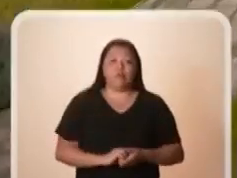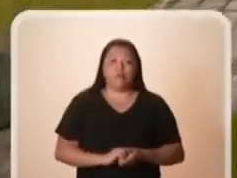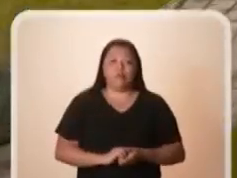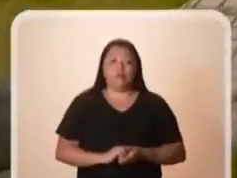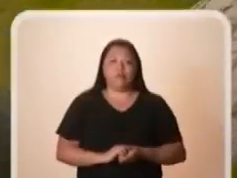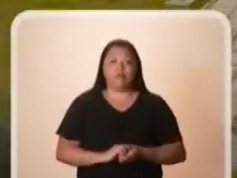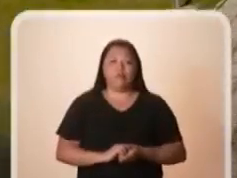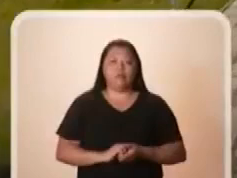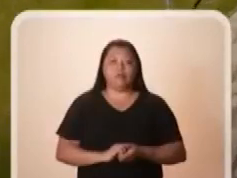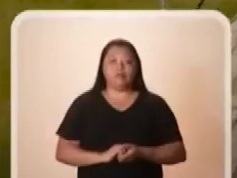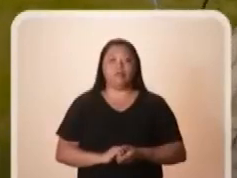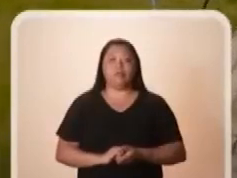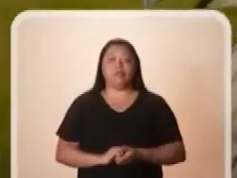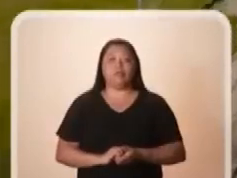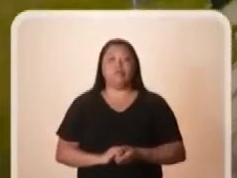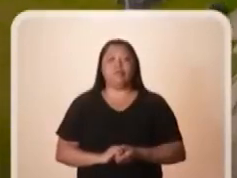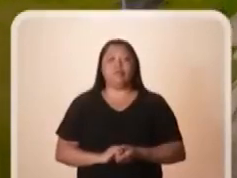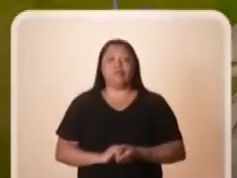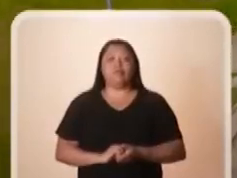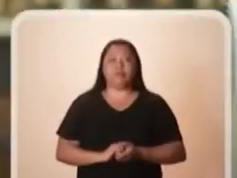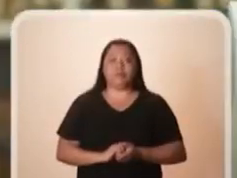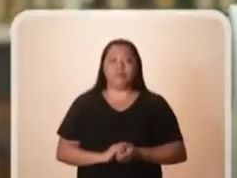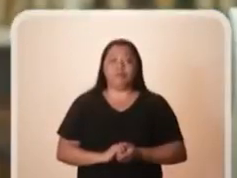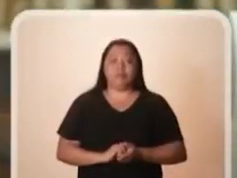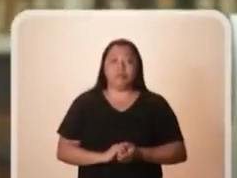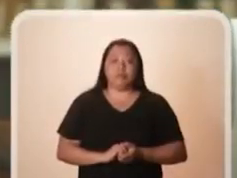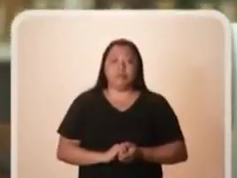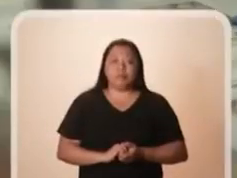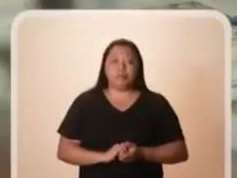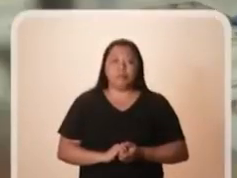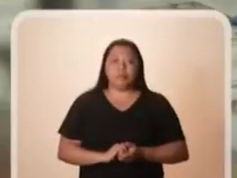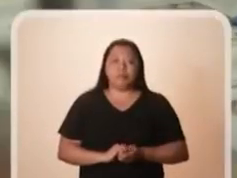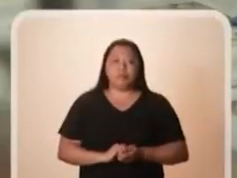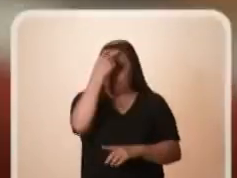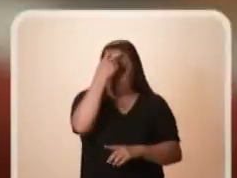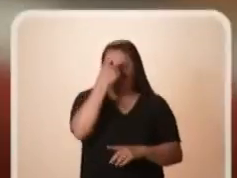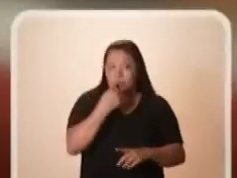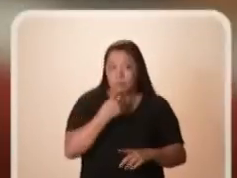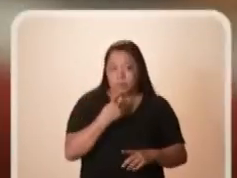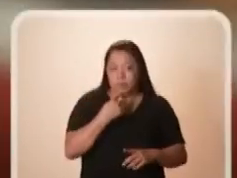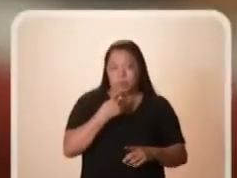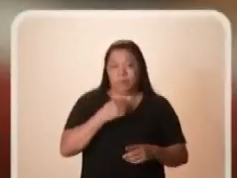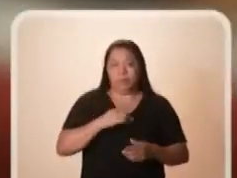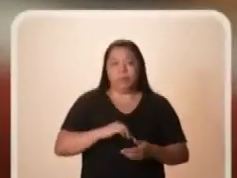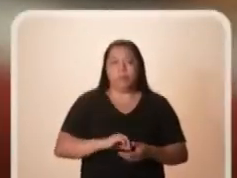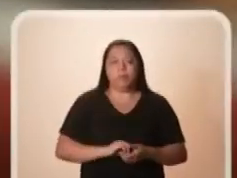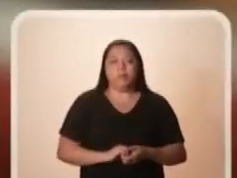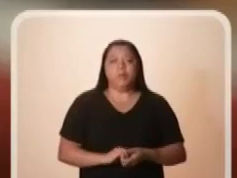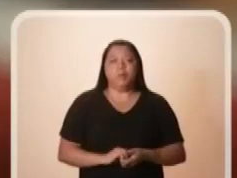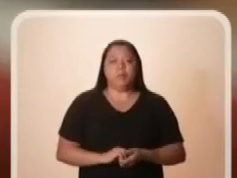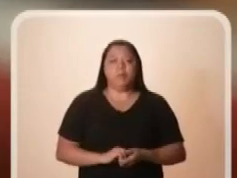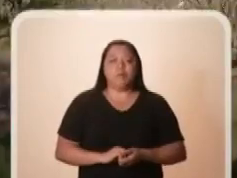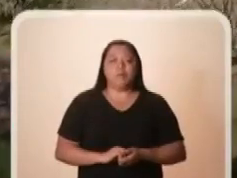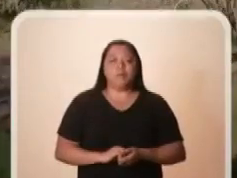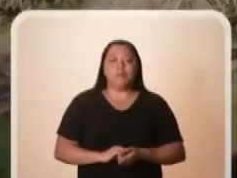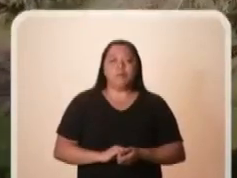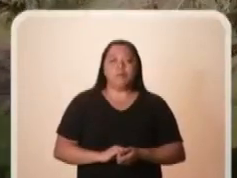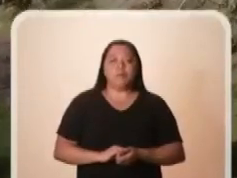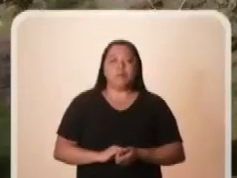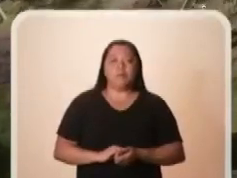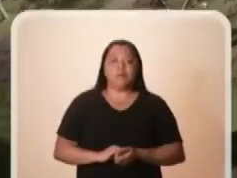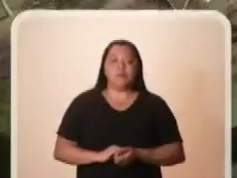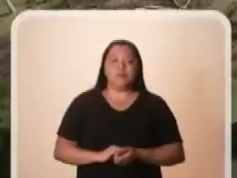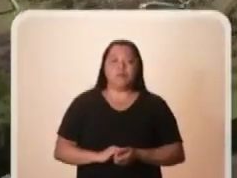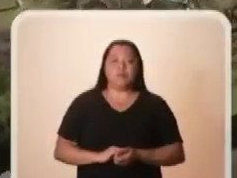grupos de WhatsApp que foram feitas por esses calouros do curso de jornalismo uma comissão de inquérito